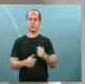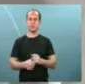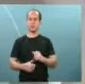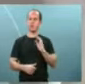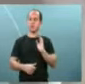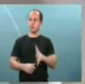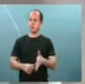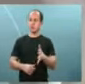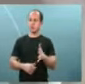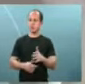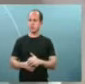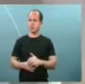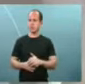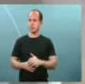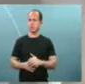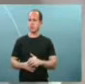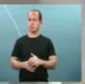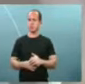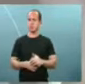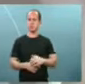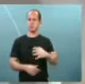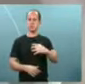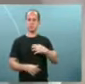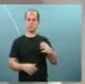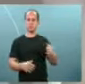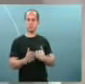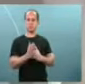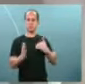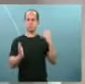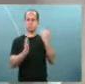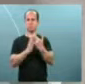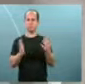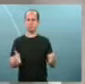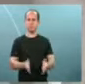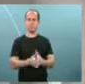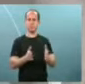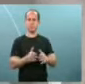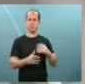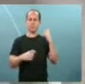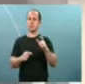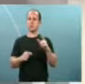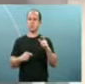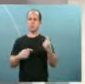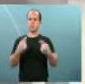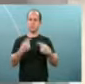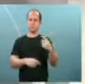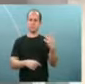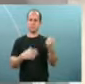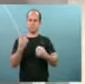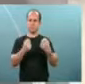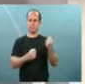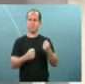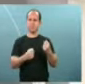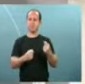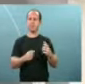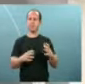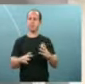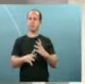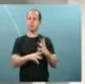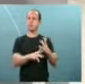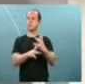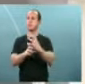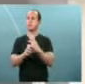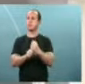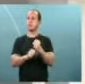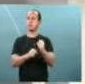que estamos num estado de extrema pobreza, isso é extremamente preocupante. E isso soma